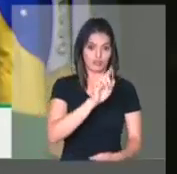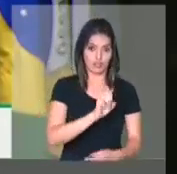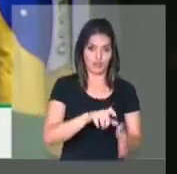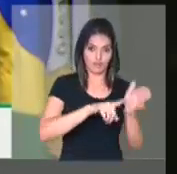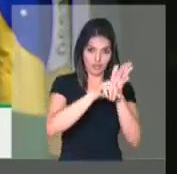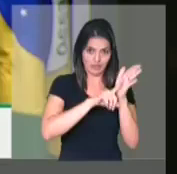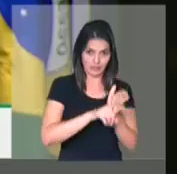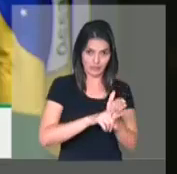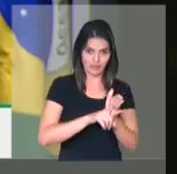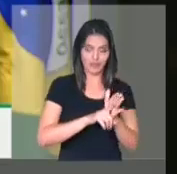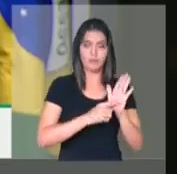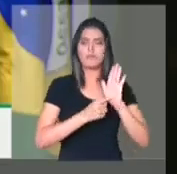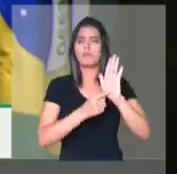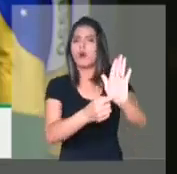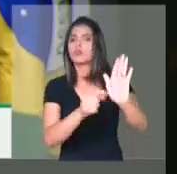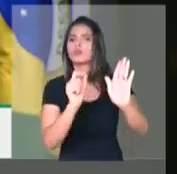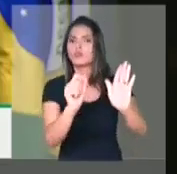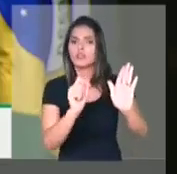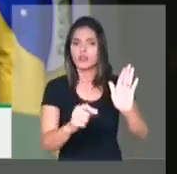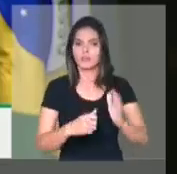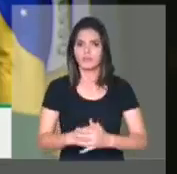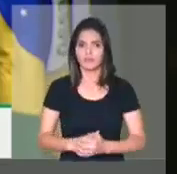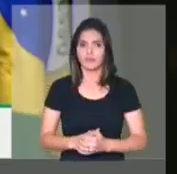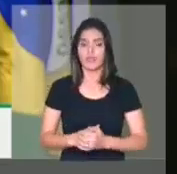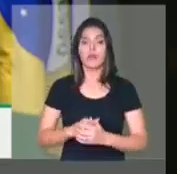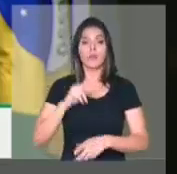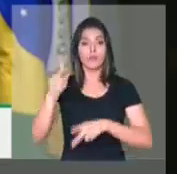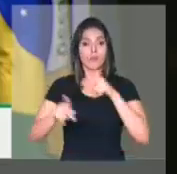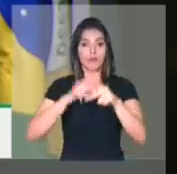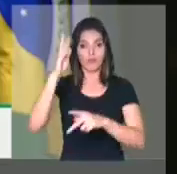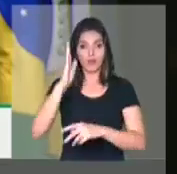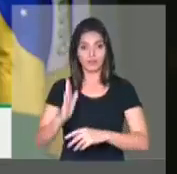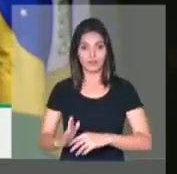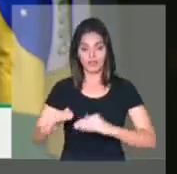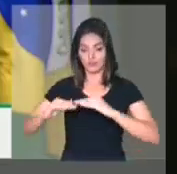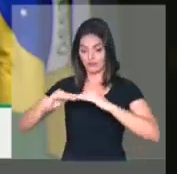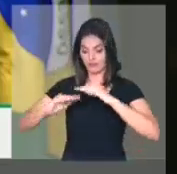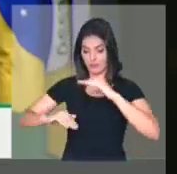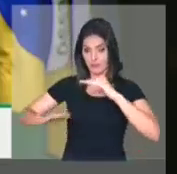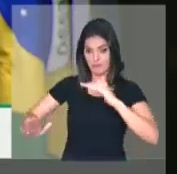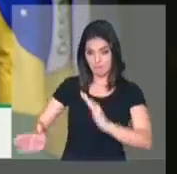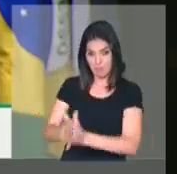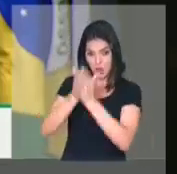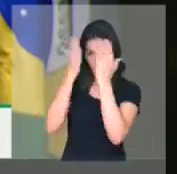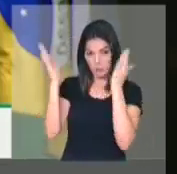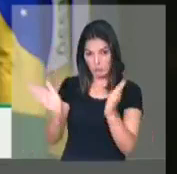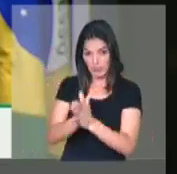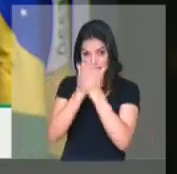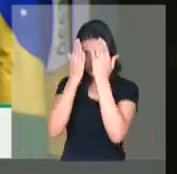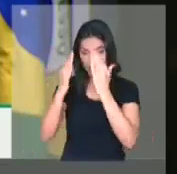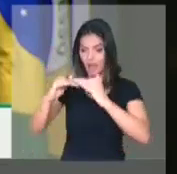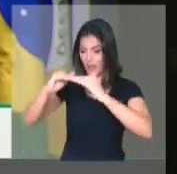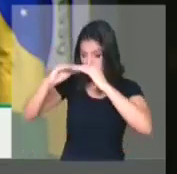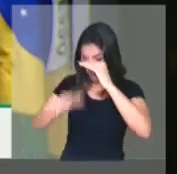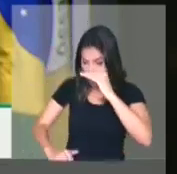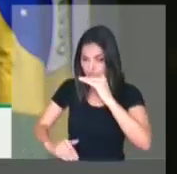metade dos brasileiros abaixo da linha de pobreza são